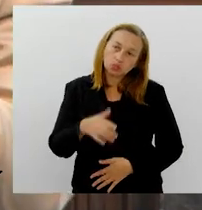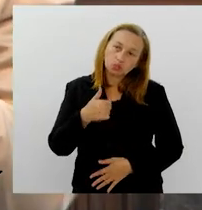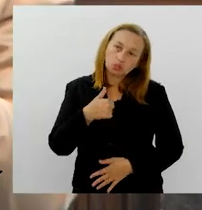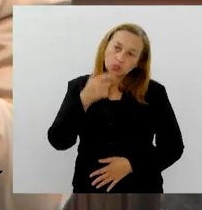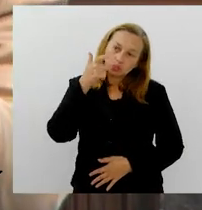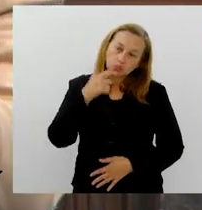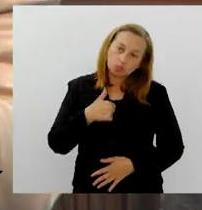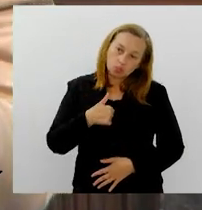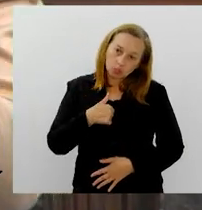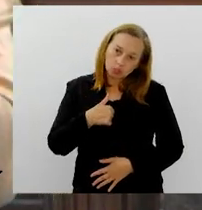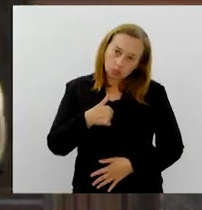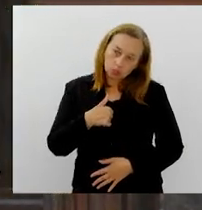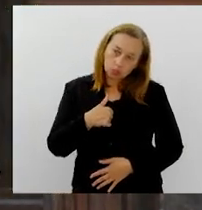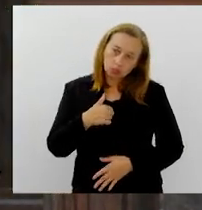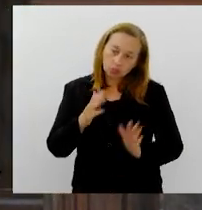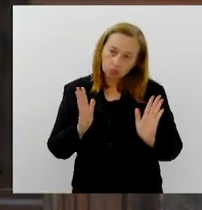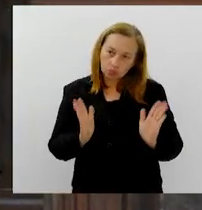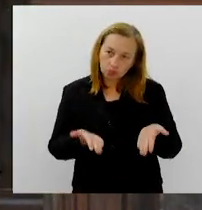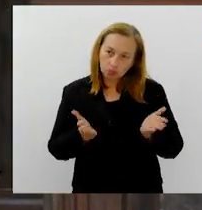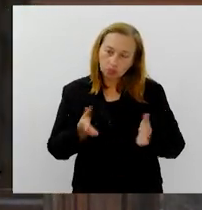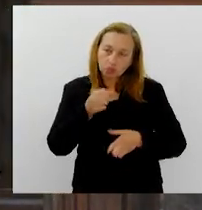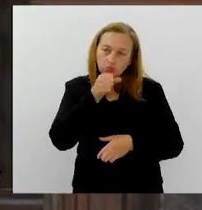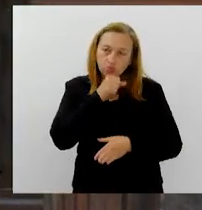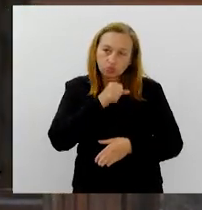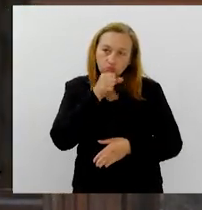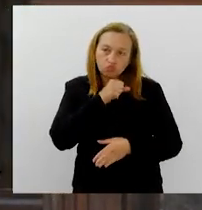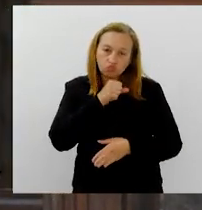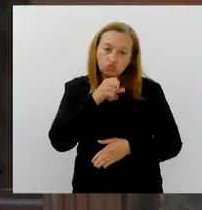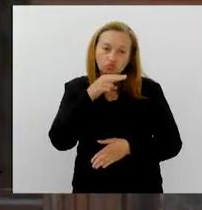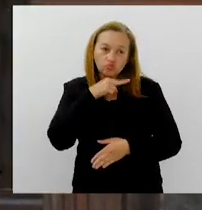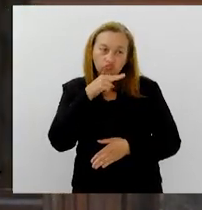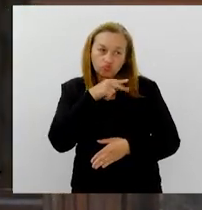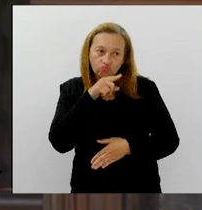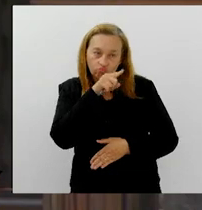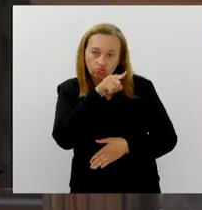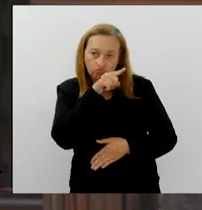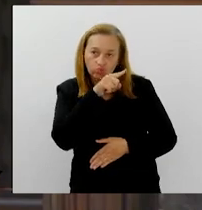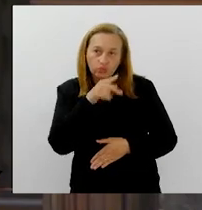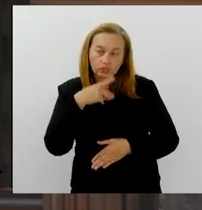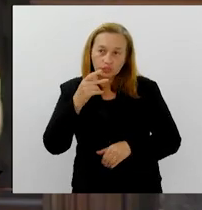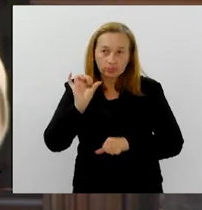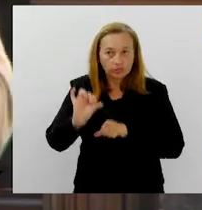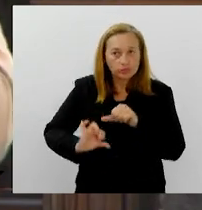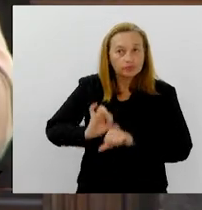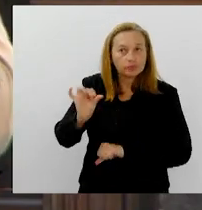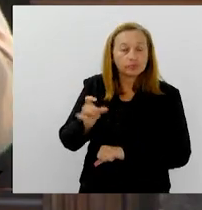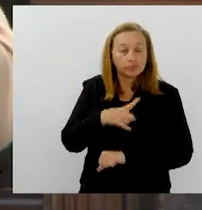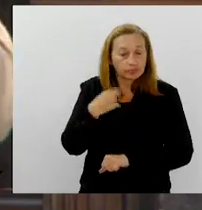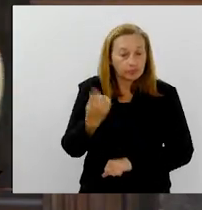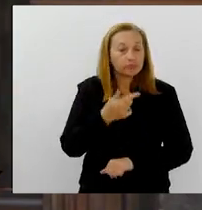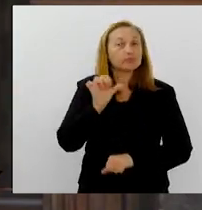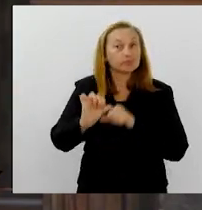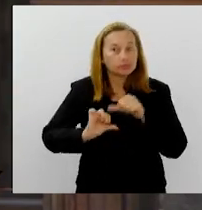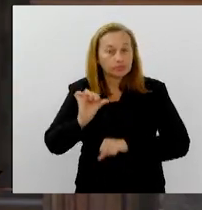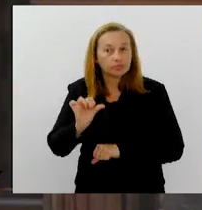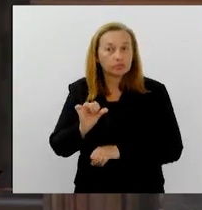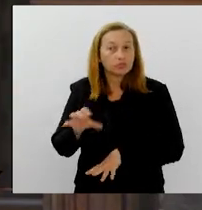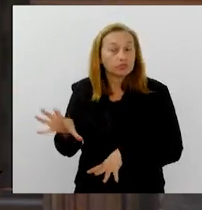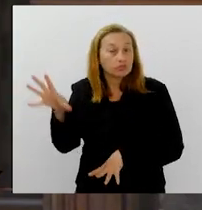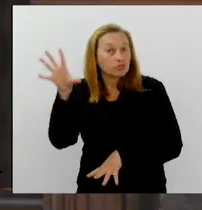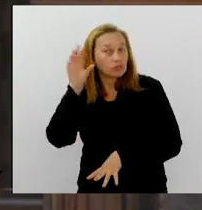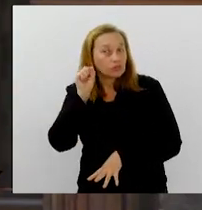avô, a minha neta está lá, e diziam que ia mudar, que a gente ia mudar. Quando eu ouço